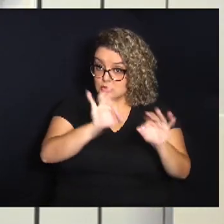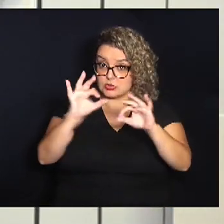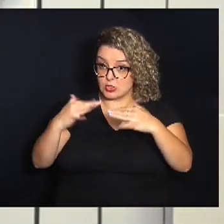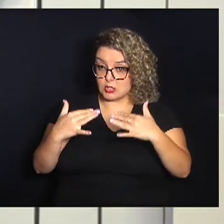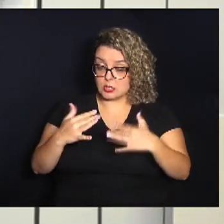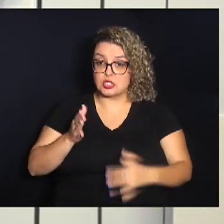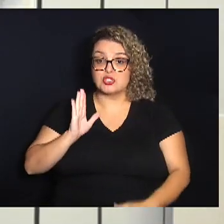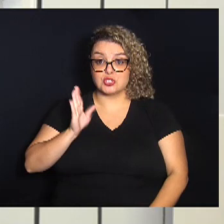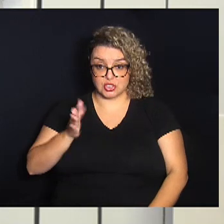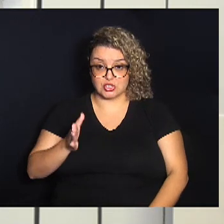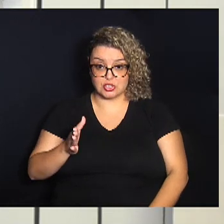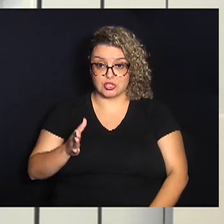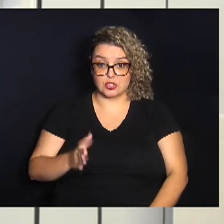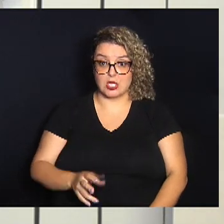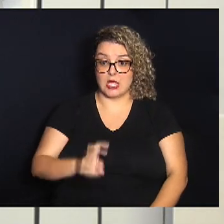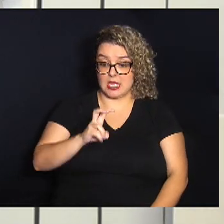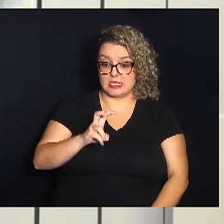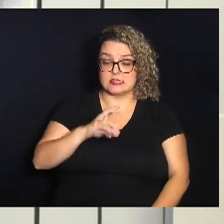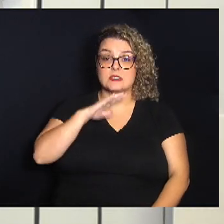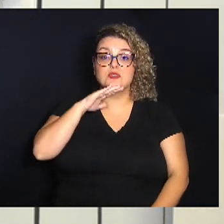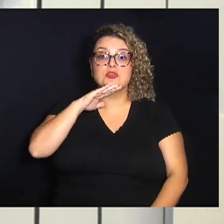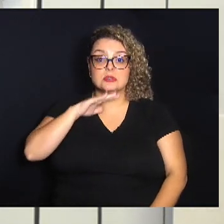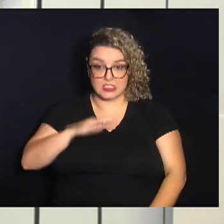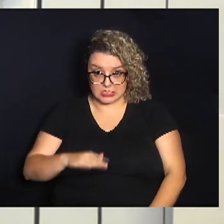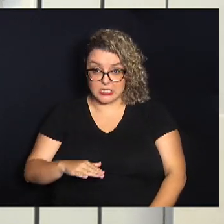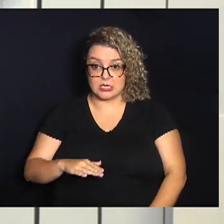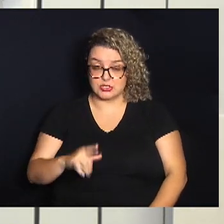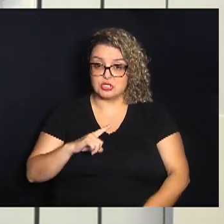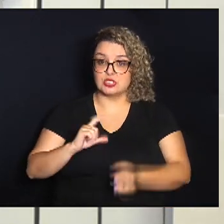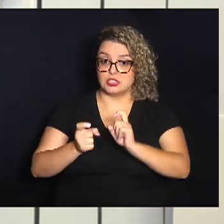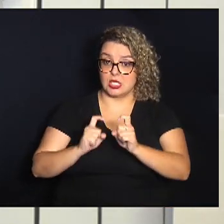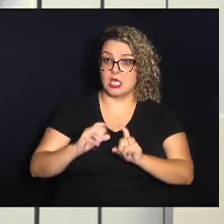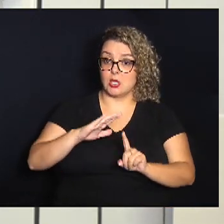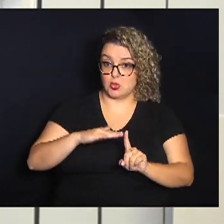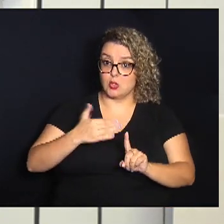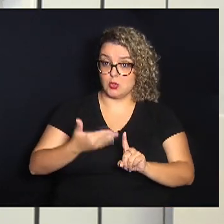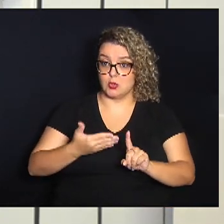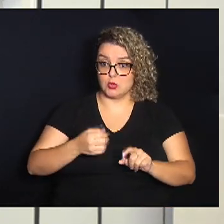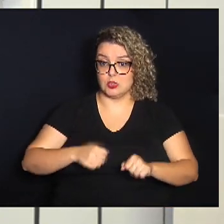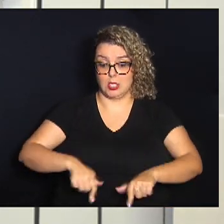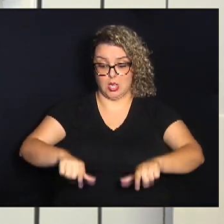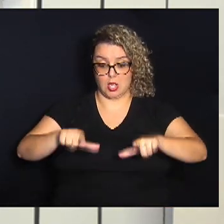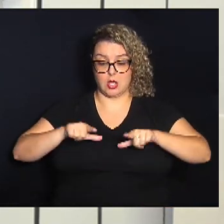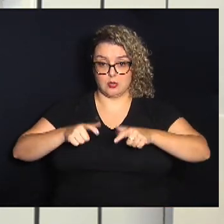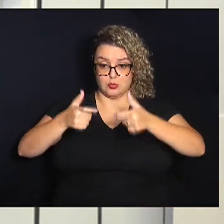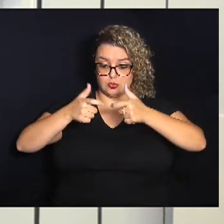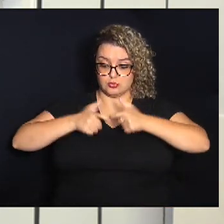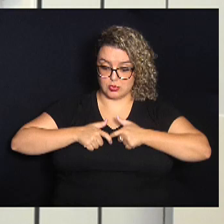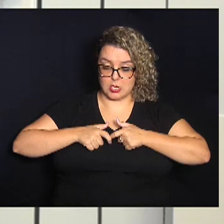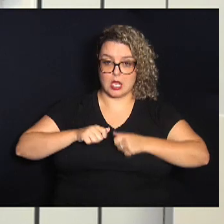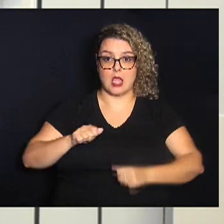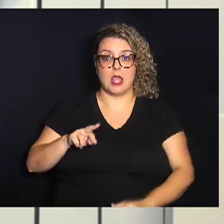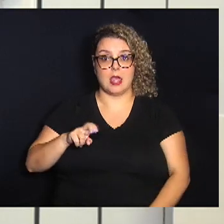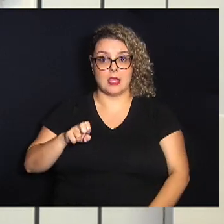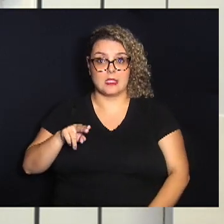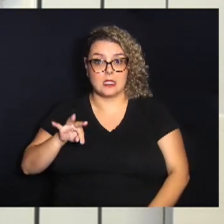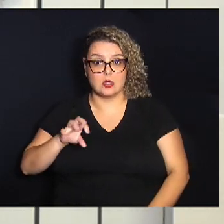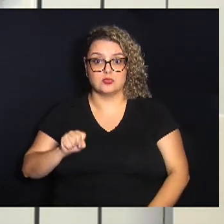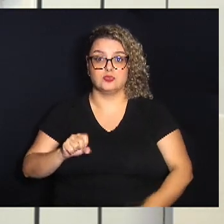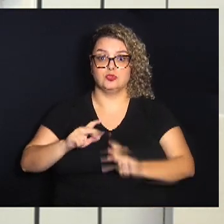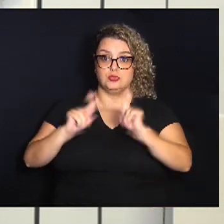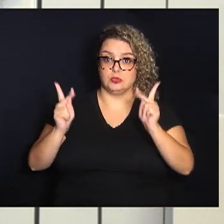hein? Daqui a pouco, às 5 horas da tarde, tem reunião solene com entrega da medalha Arautos da Paz para o